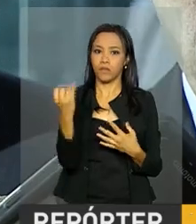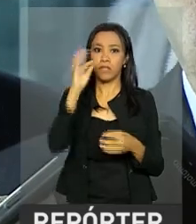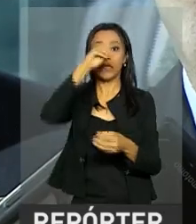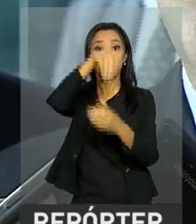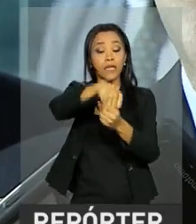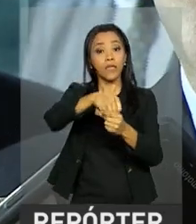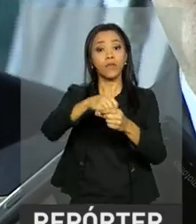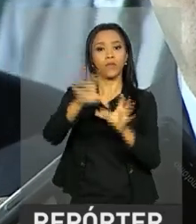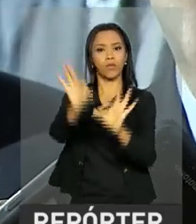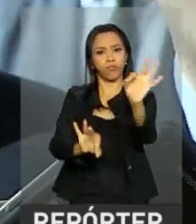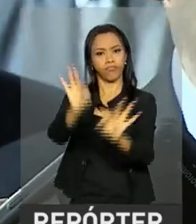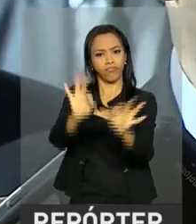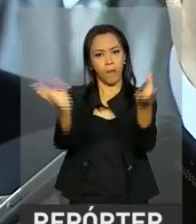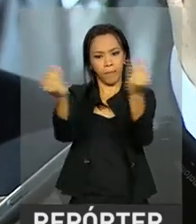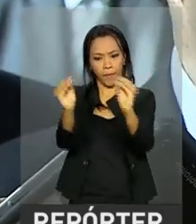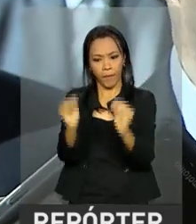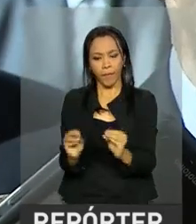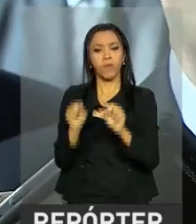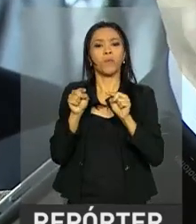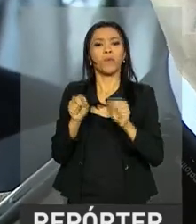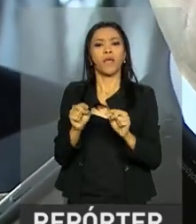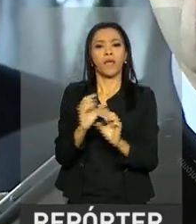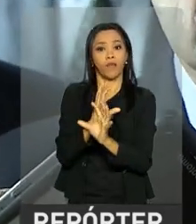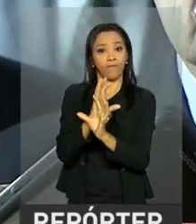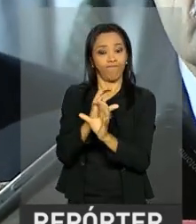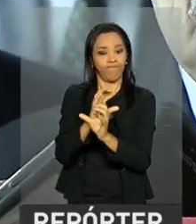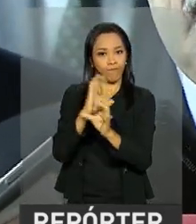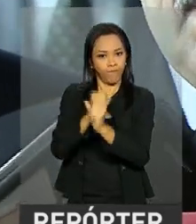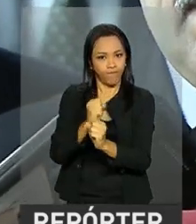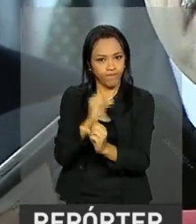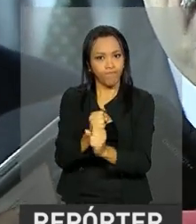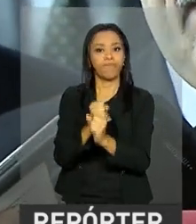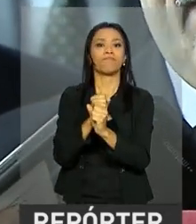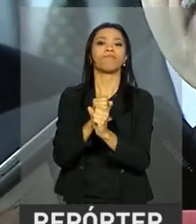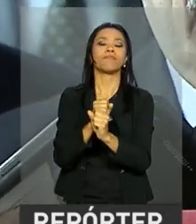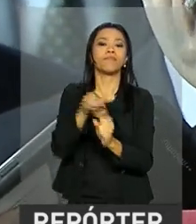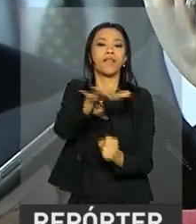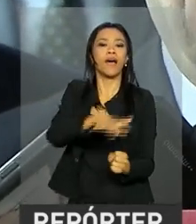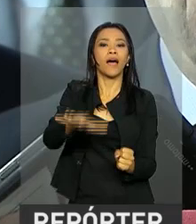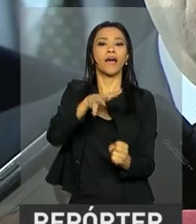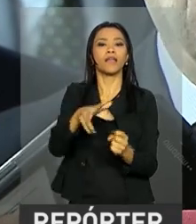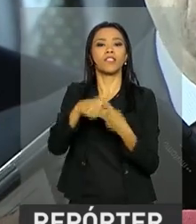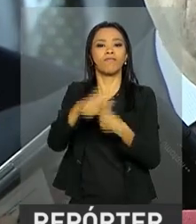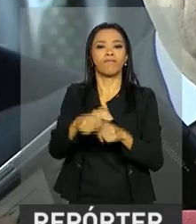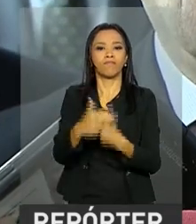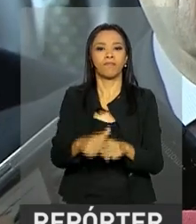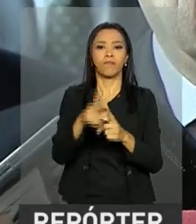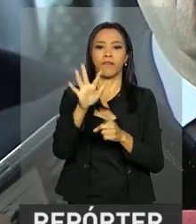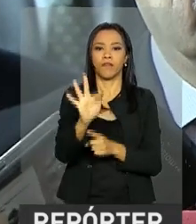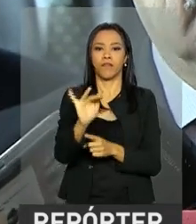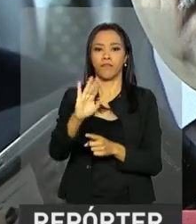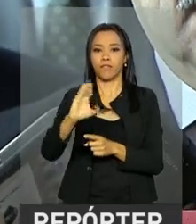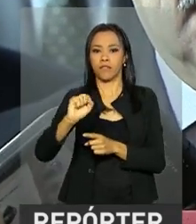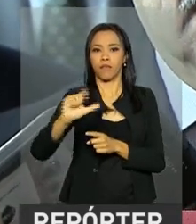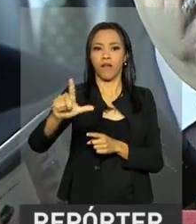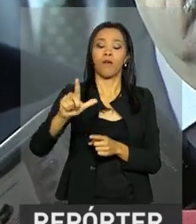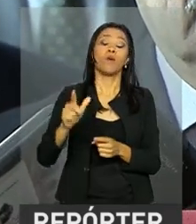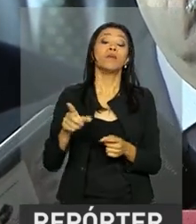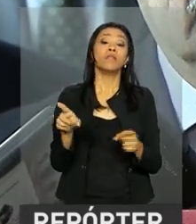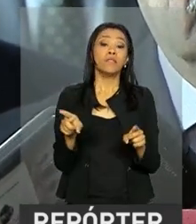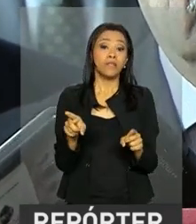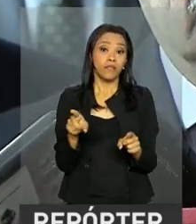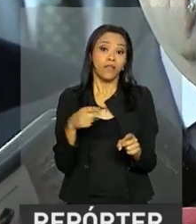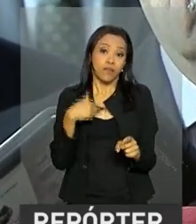plano de ajuste fiscal. Portanto, acreditamos que o processo de elaboração do